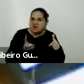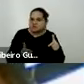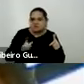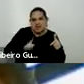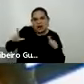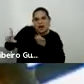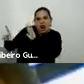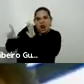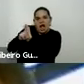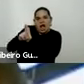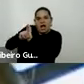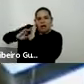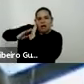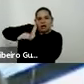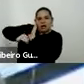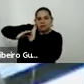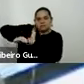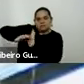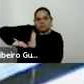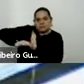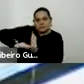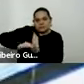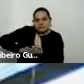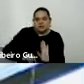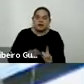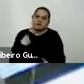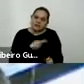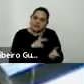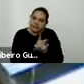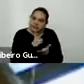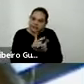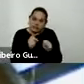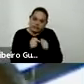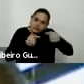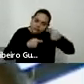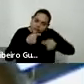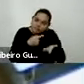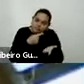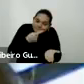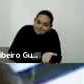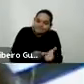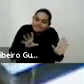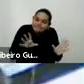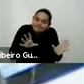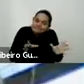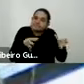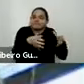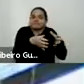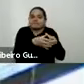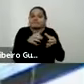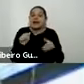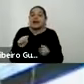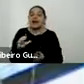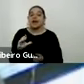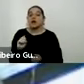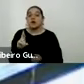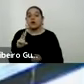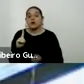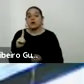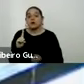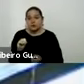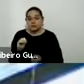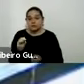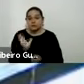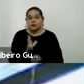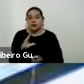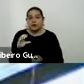Através de acordos coletivos, de convenções coletivas, mobilizando o trabalhador e mostrando ao trabalhador que